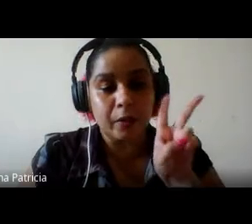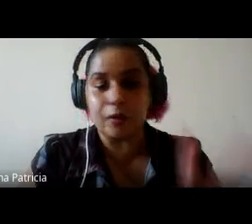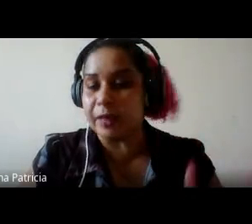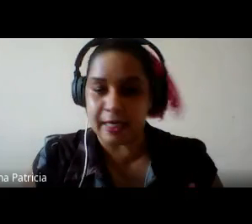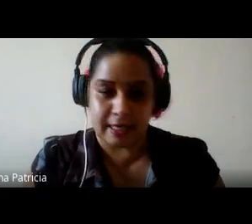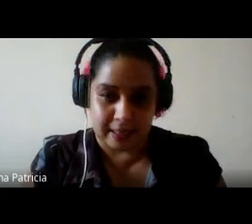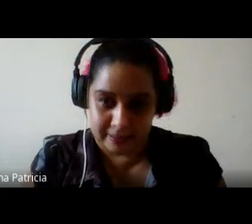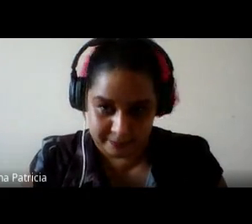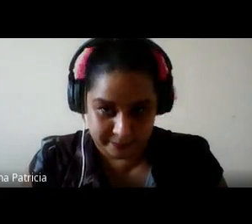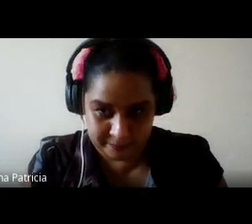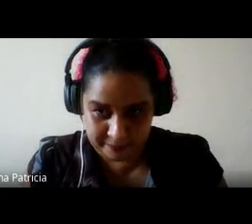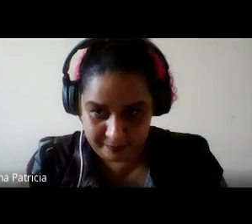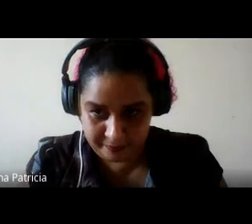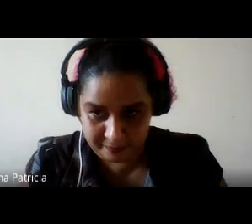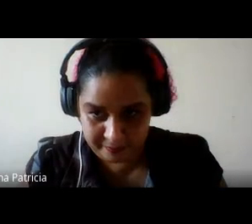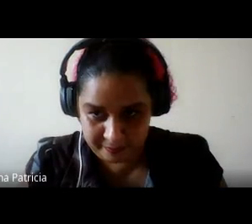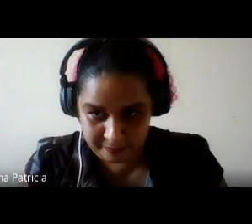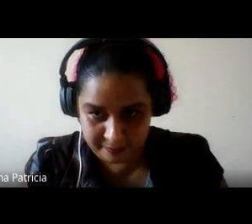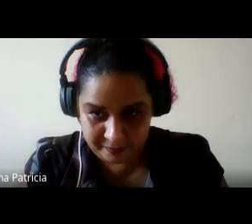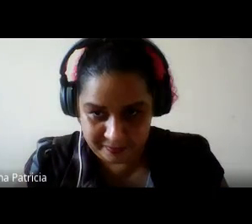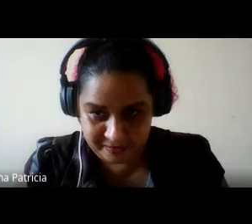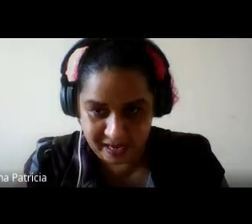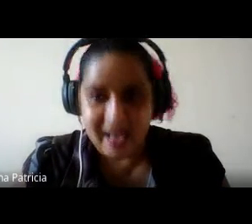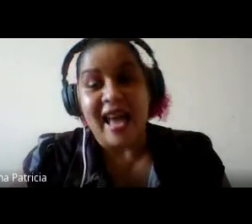pequenininhos me botou numa enrascada.